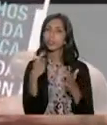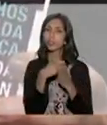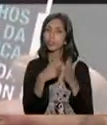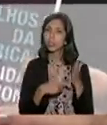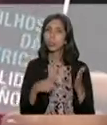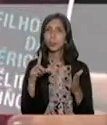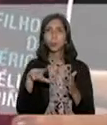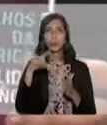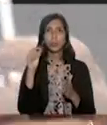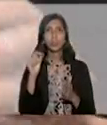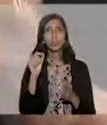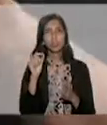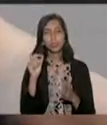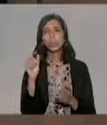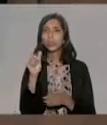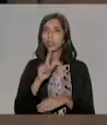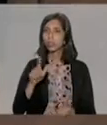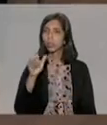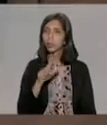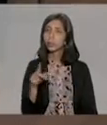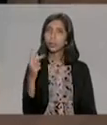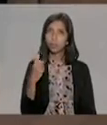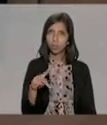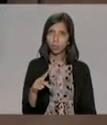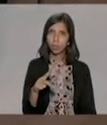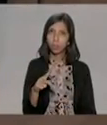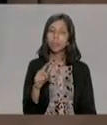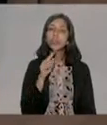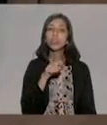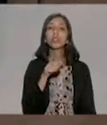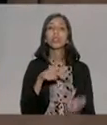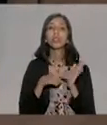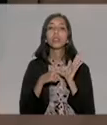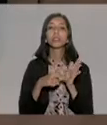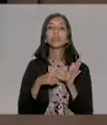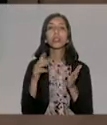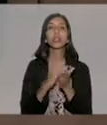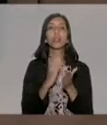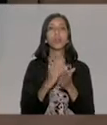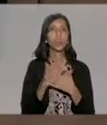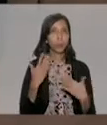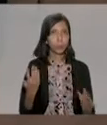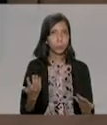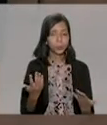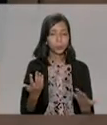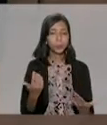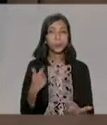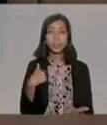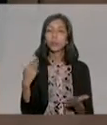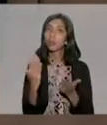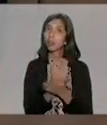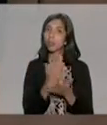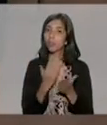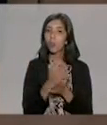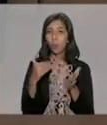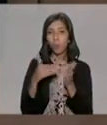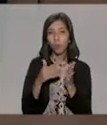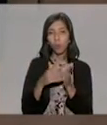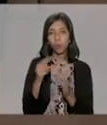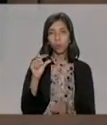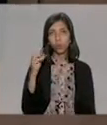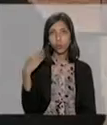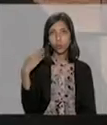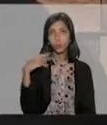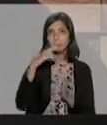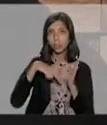coloca os seus escritores preferidos que nortearam a literatura dela. Você vai indicar o quê? Que livro você vai indicar? Olha, um livro que